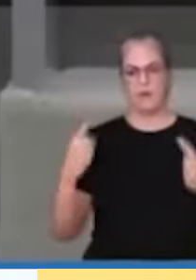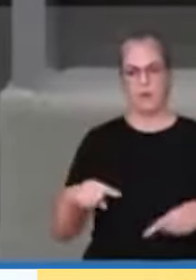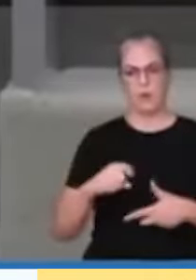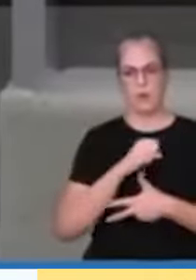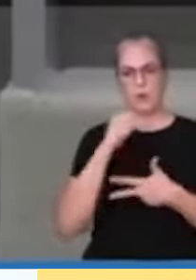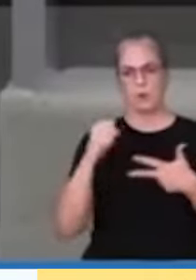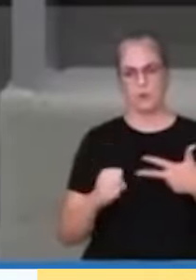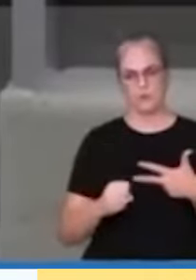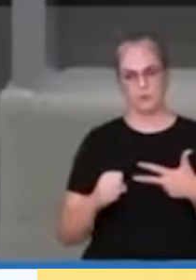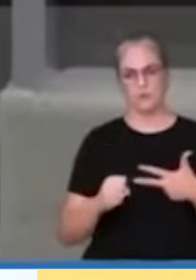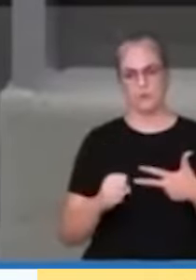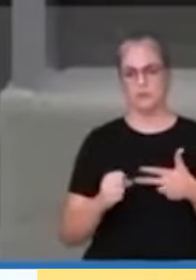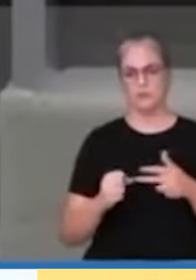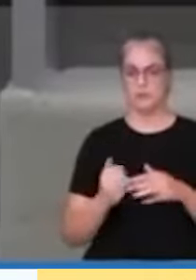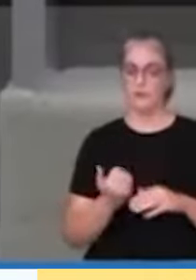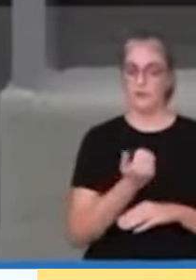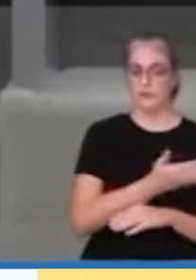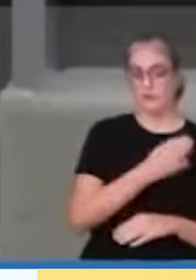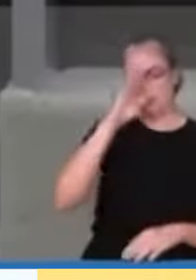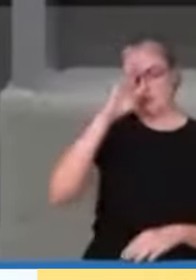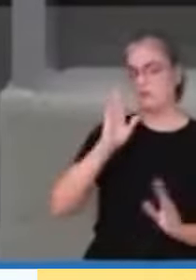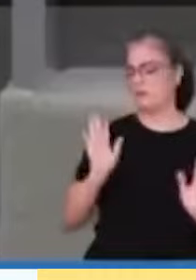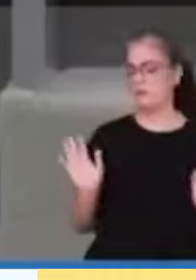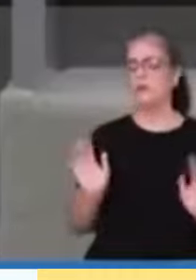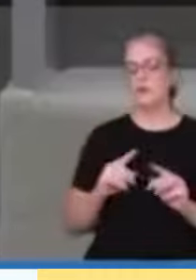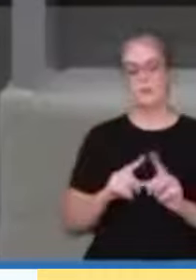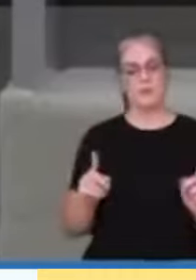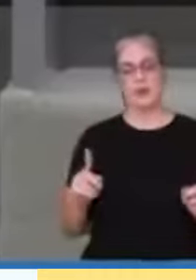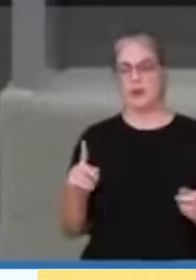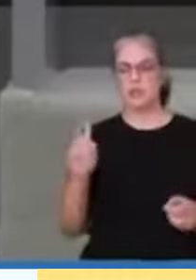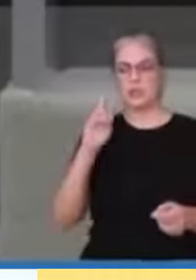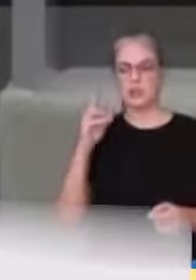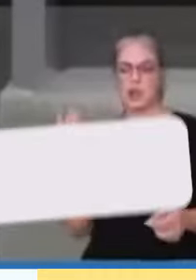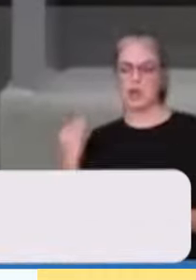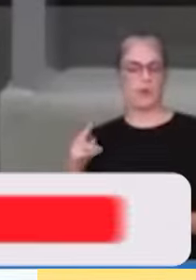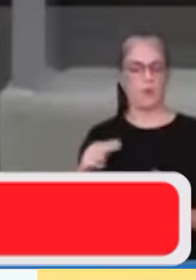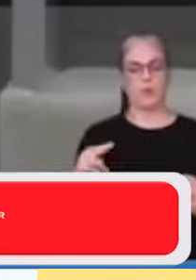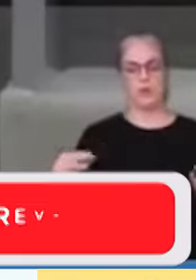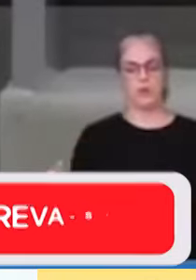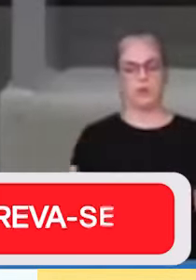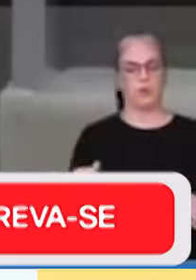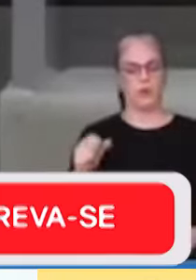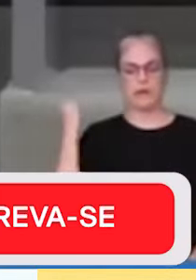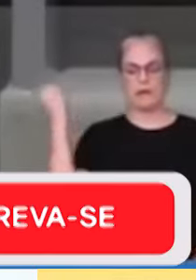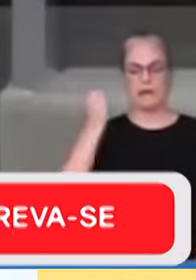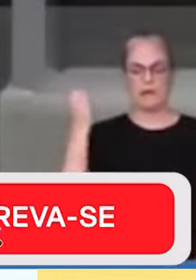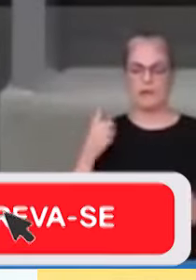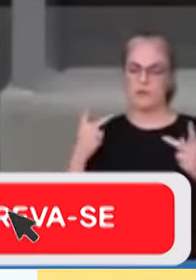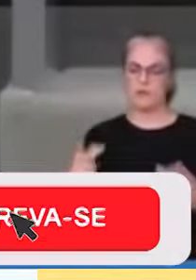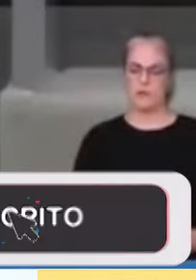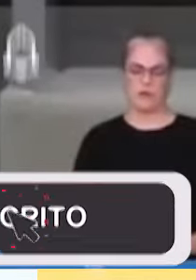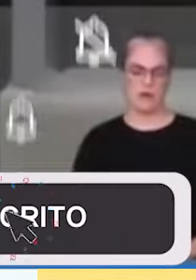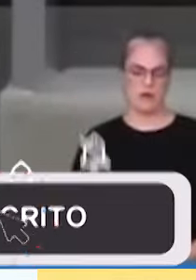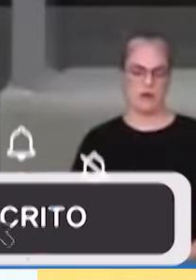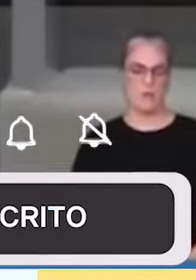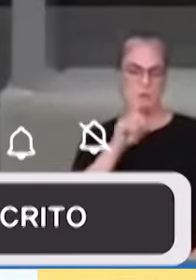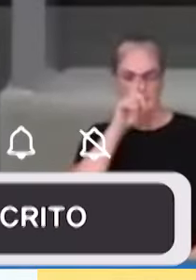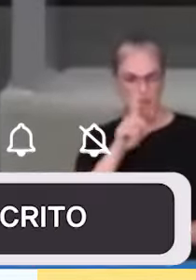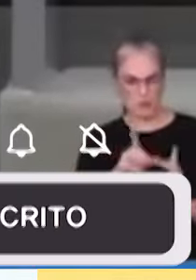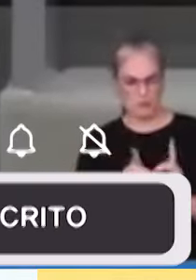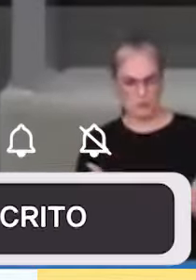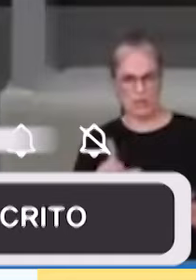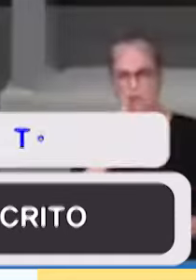mas na política recente do Brasil, que pudesse ser tão grave a ponto de colocar em xeque a democracia, o resultado das